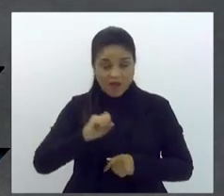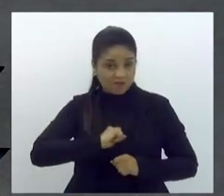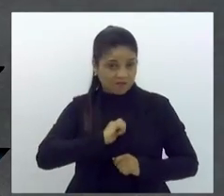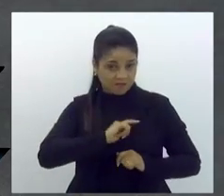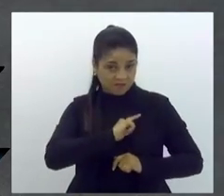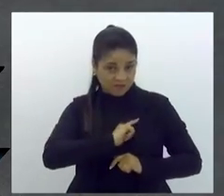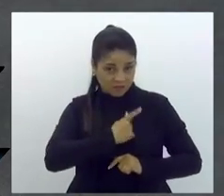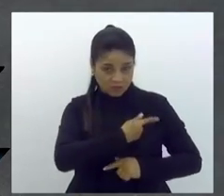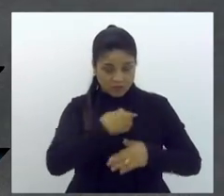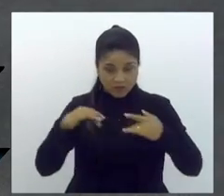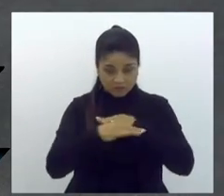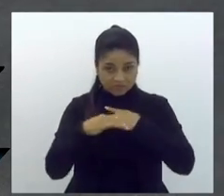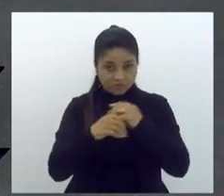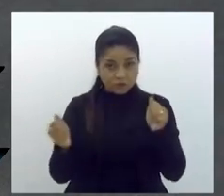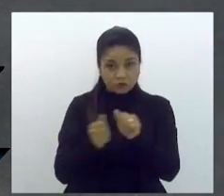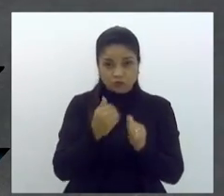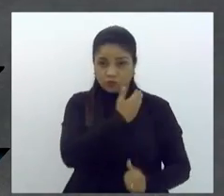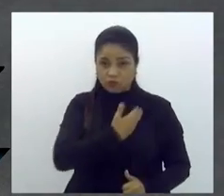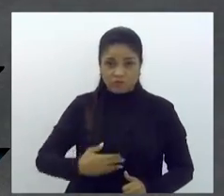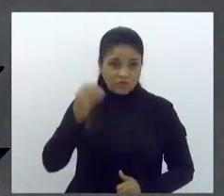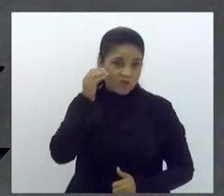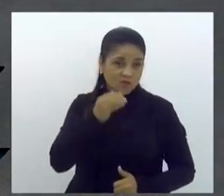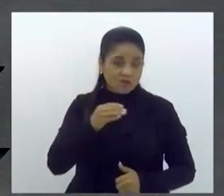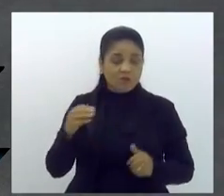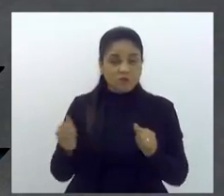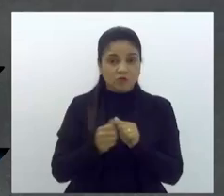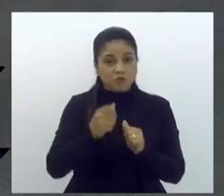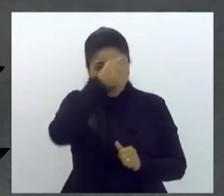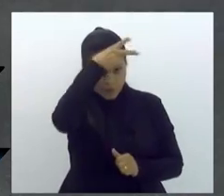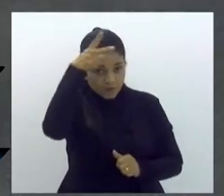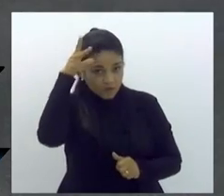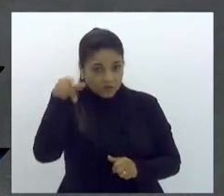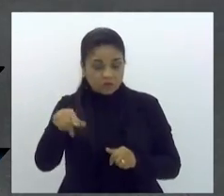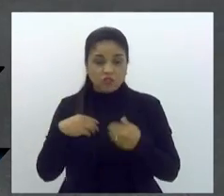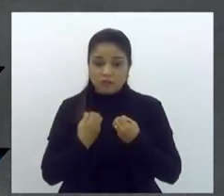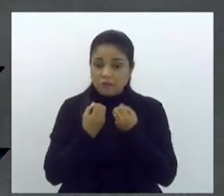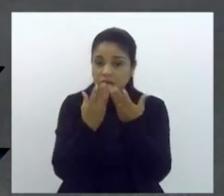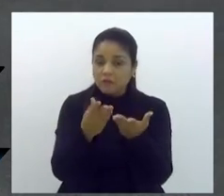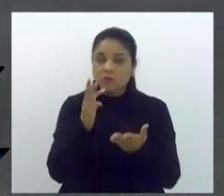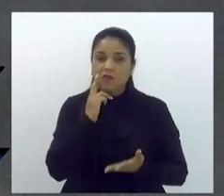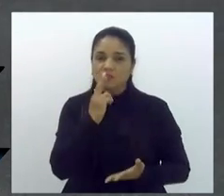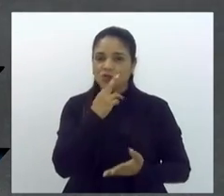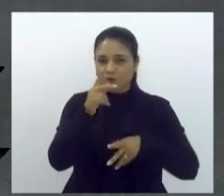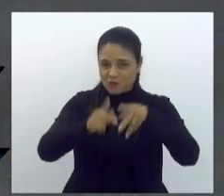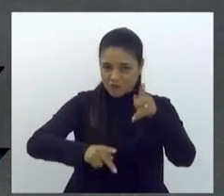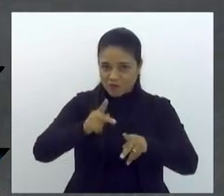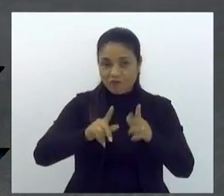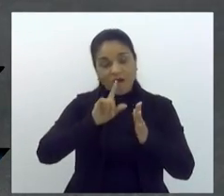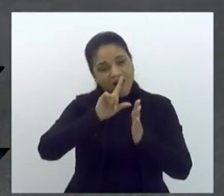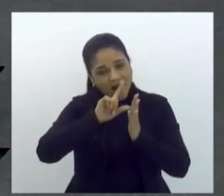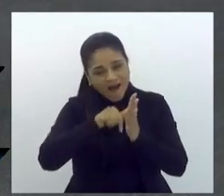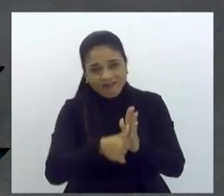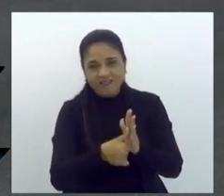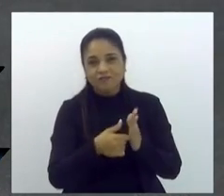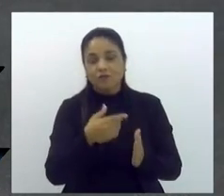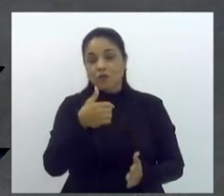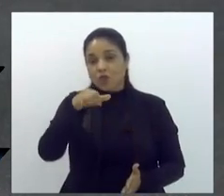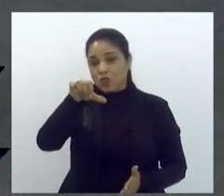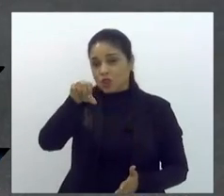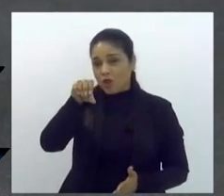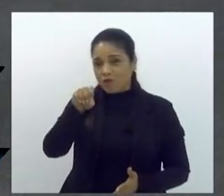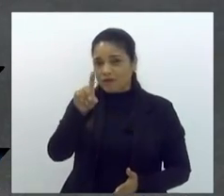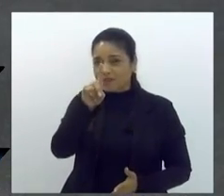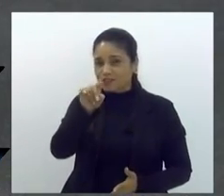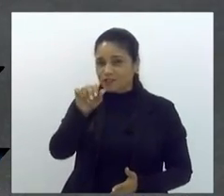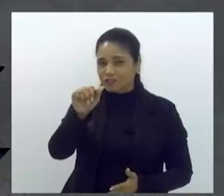Governador Cláudio junto com o prefeito Capitão Nelson já entregou o restaurante do Povo mas com atraso de 90